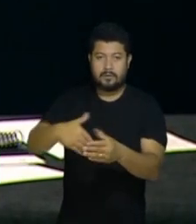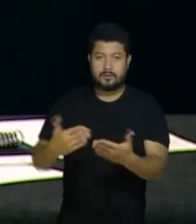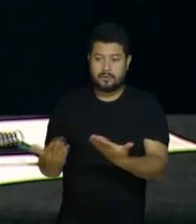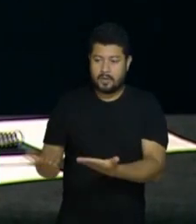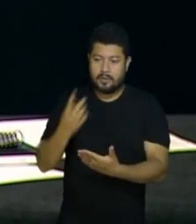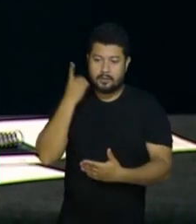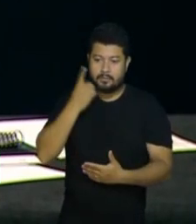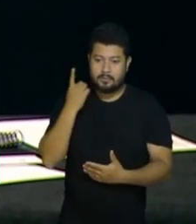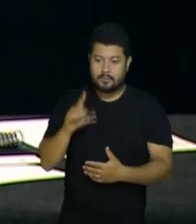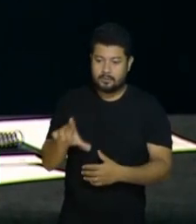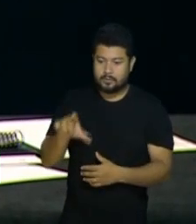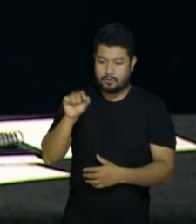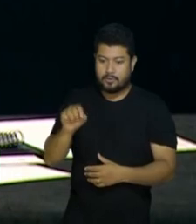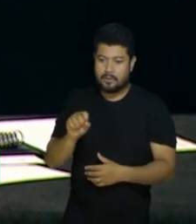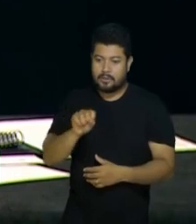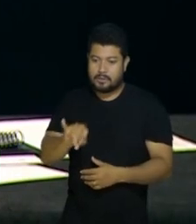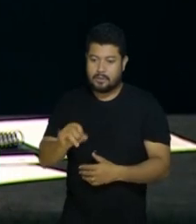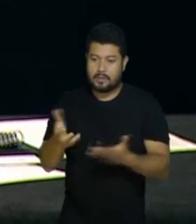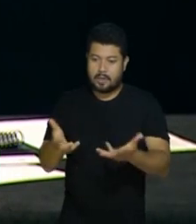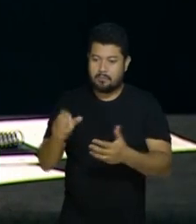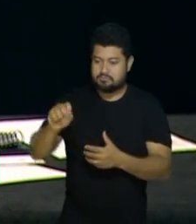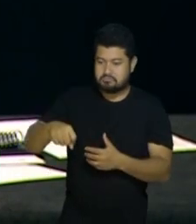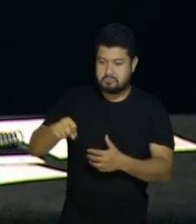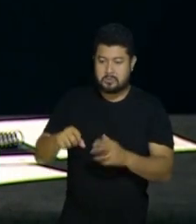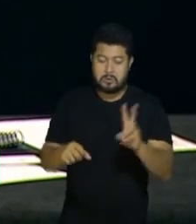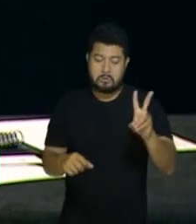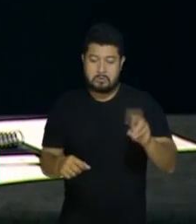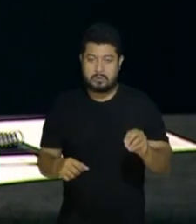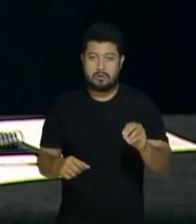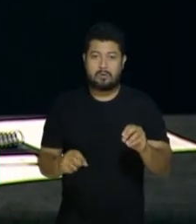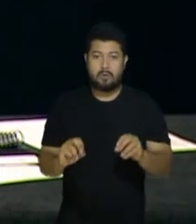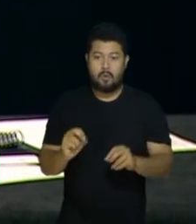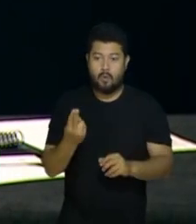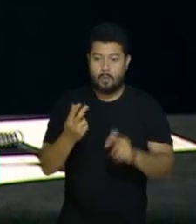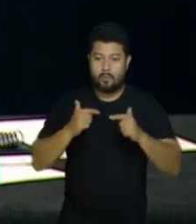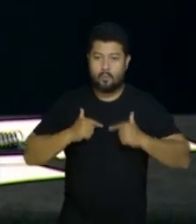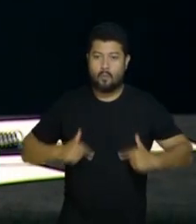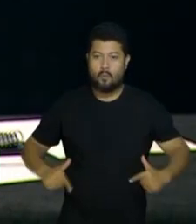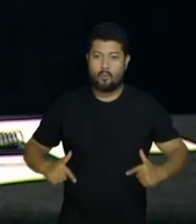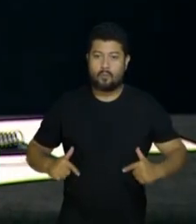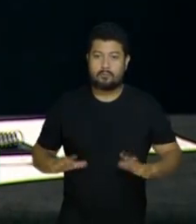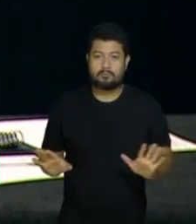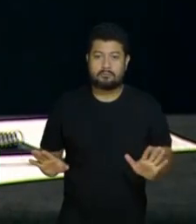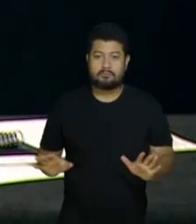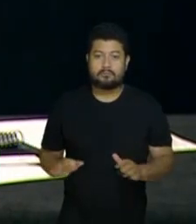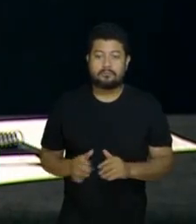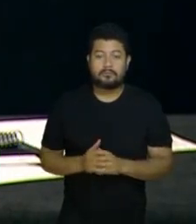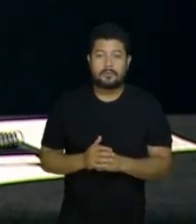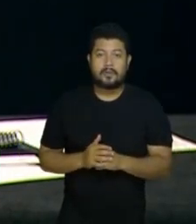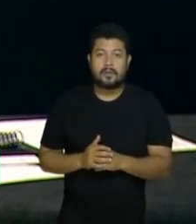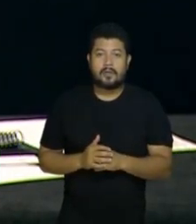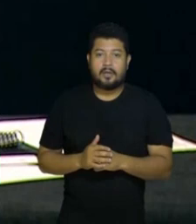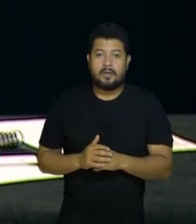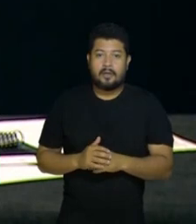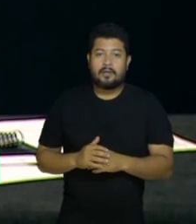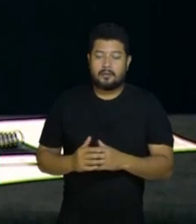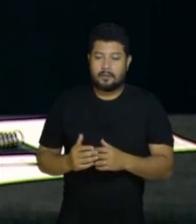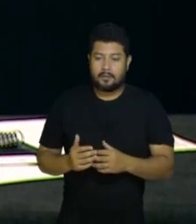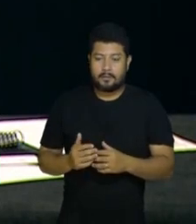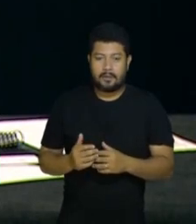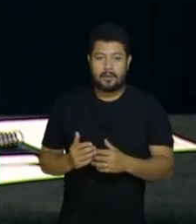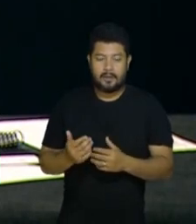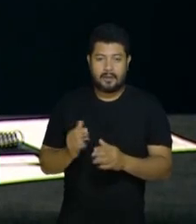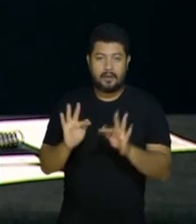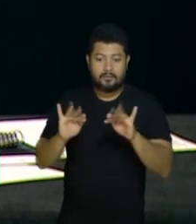como quer votar, se sim, se não, ou se ele vai se abster da votação e realiza o reconhecimento